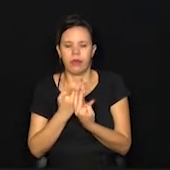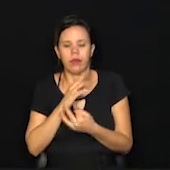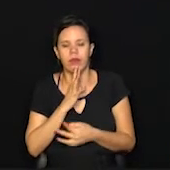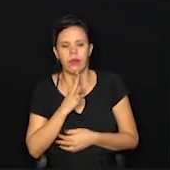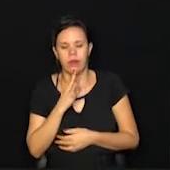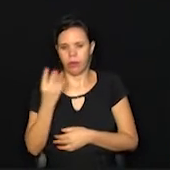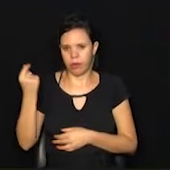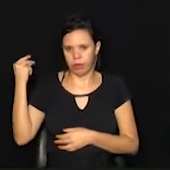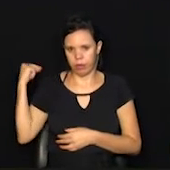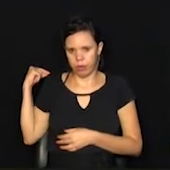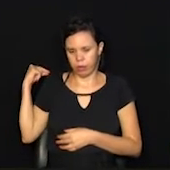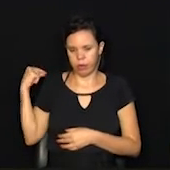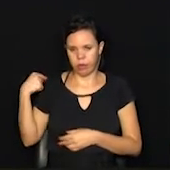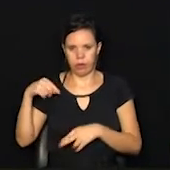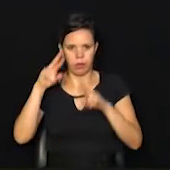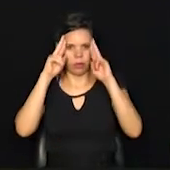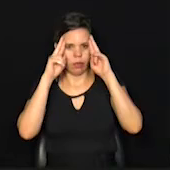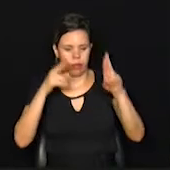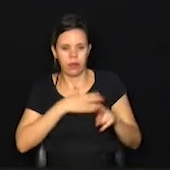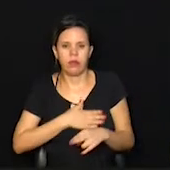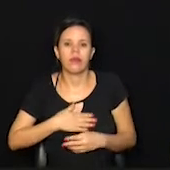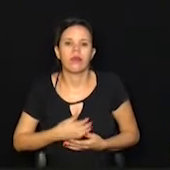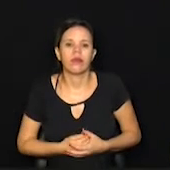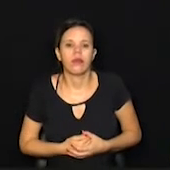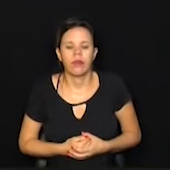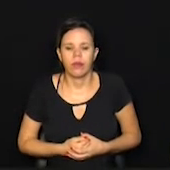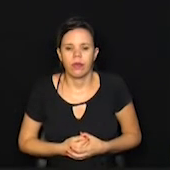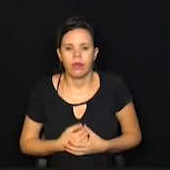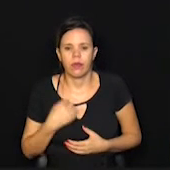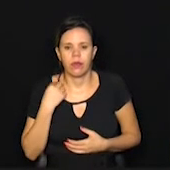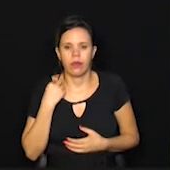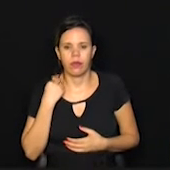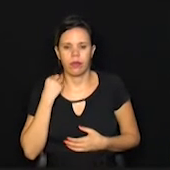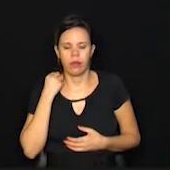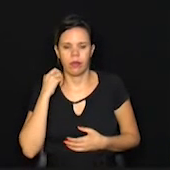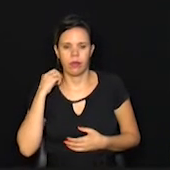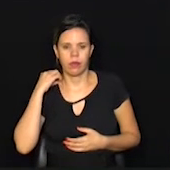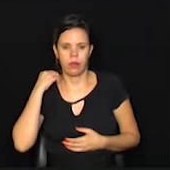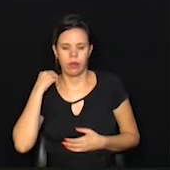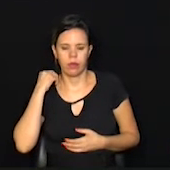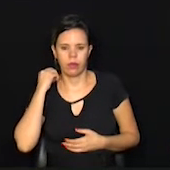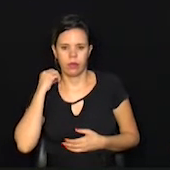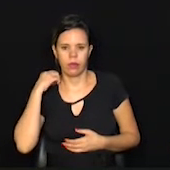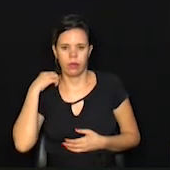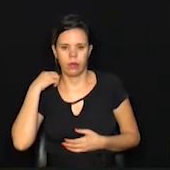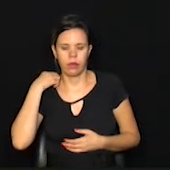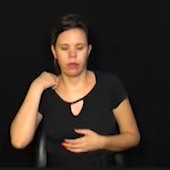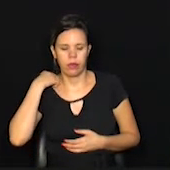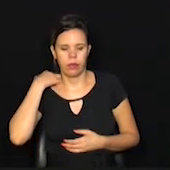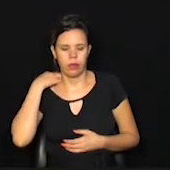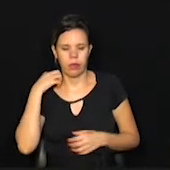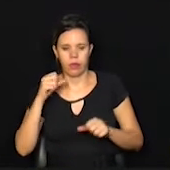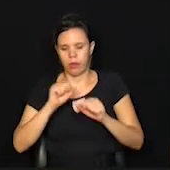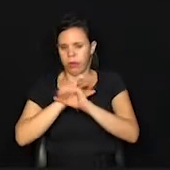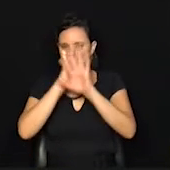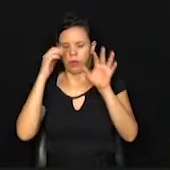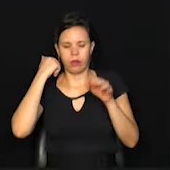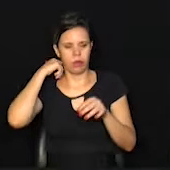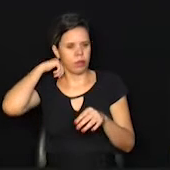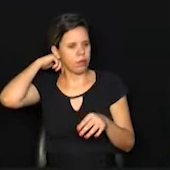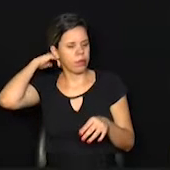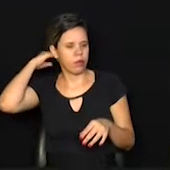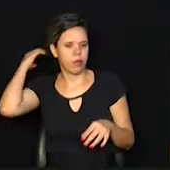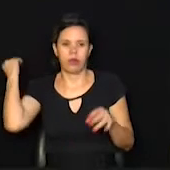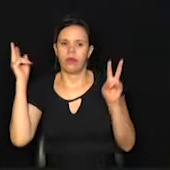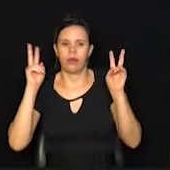que eu conheci pessoas que eu respeito que eu gosto muito bom ó é isso posto para deixar claro que eu